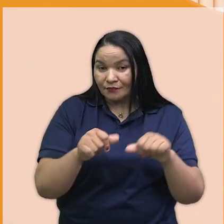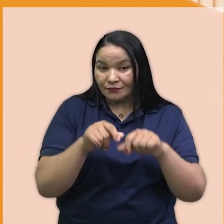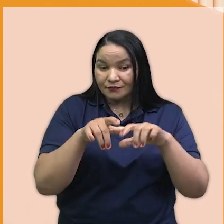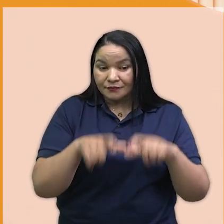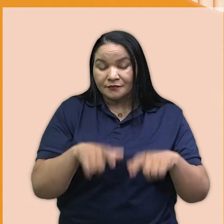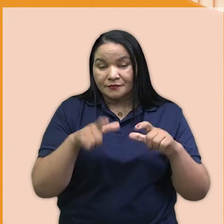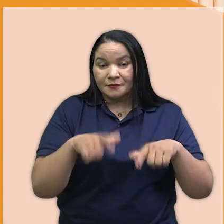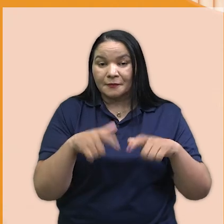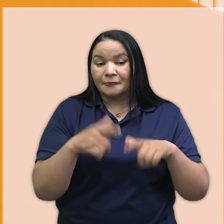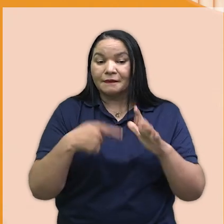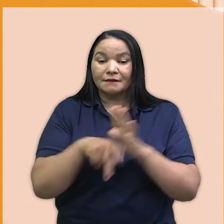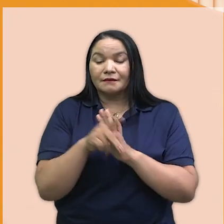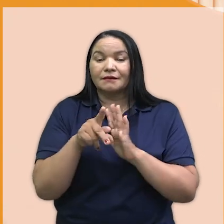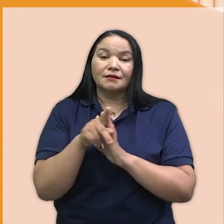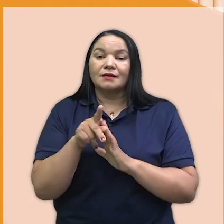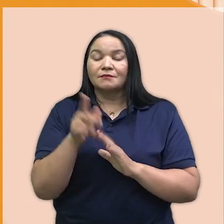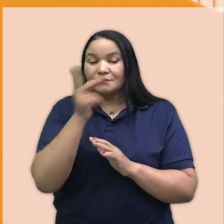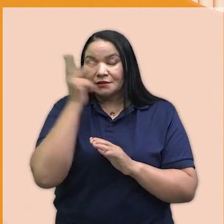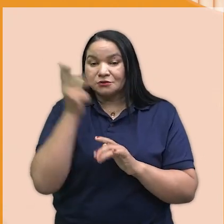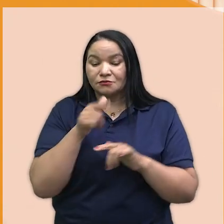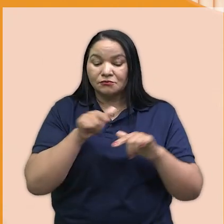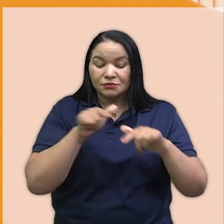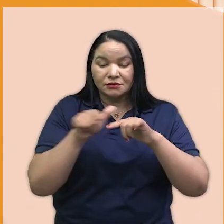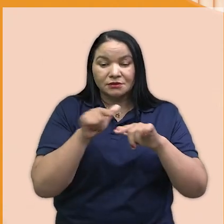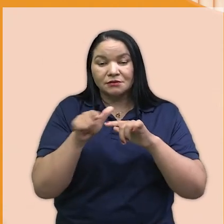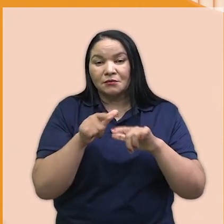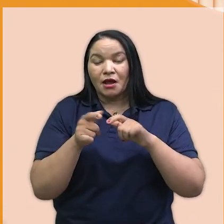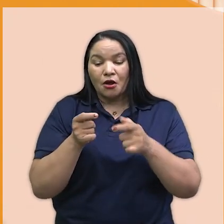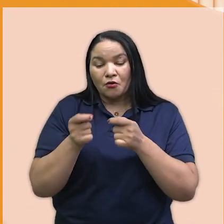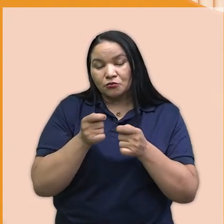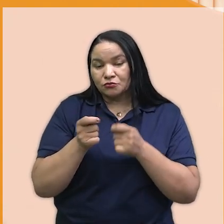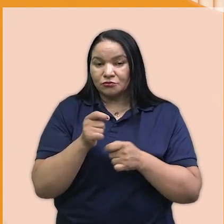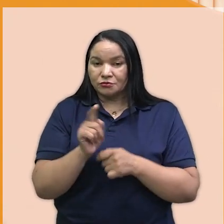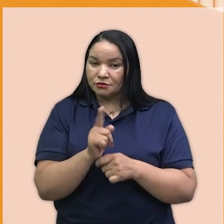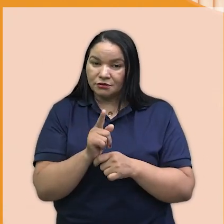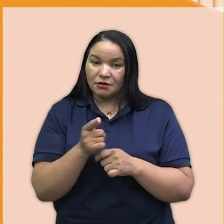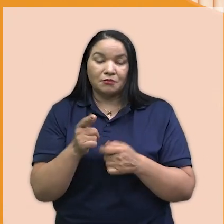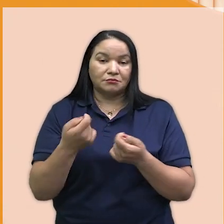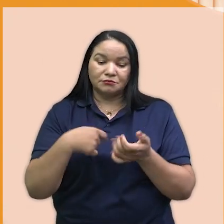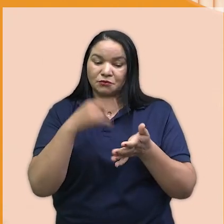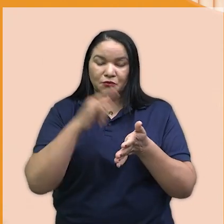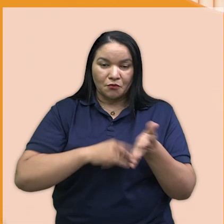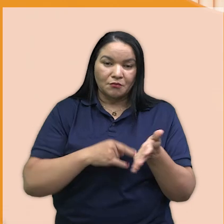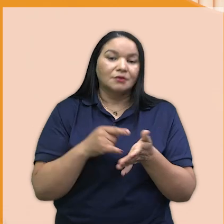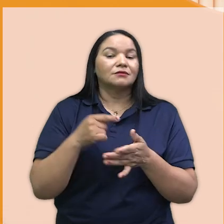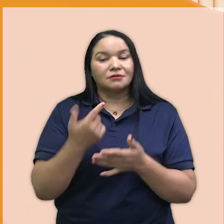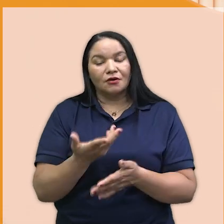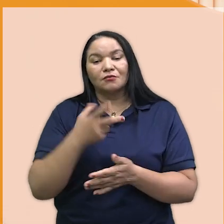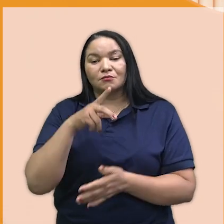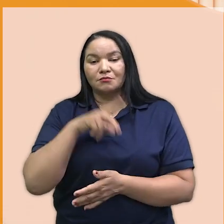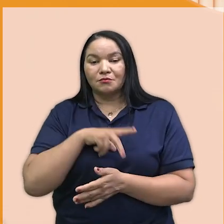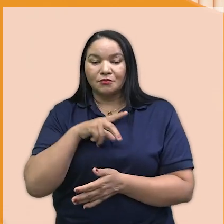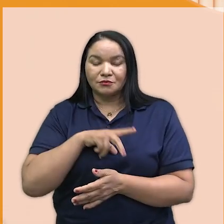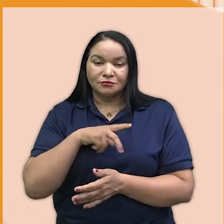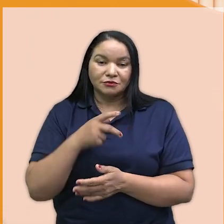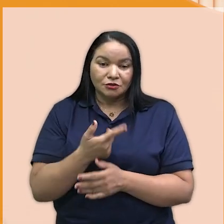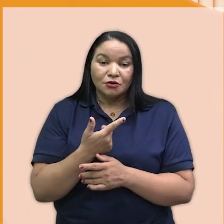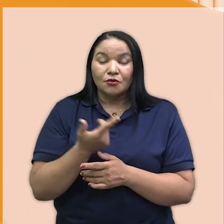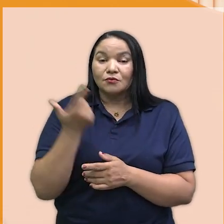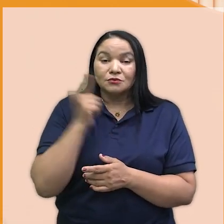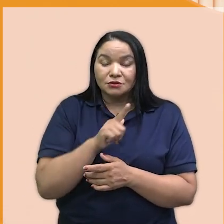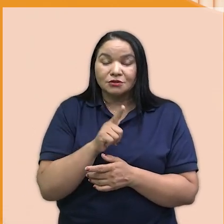não de quem chegasse ou tivesse o controle do ponto de vista documental. E aí os portugueses conseguiram esse